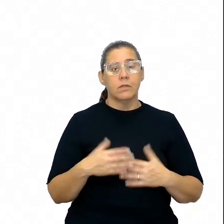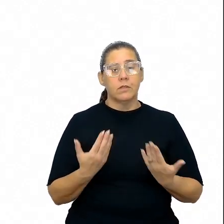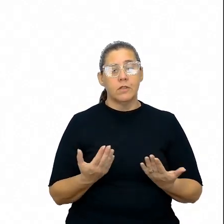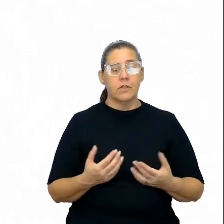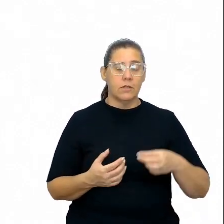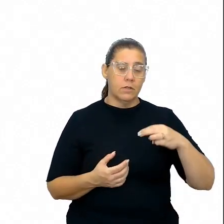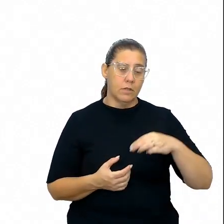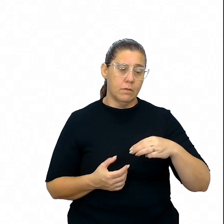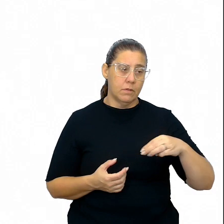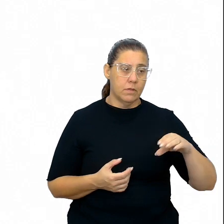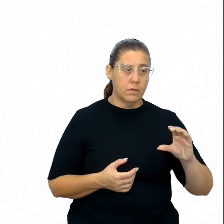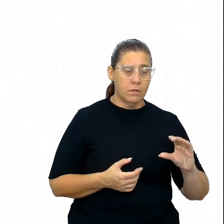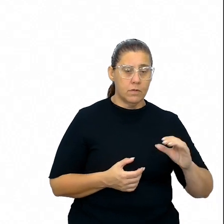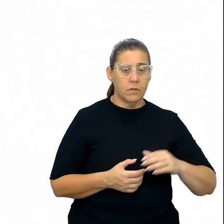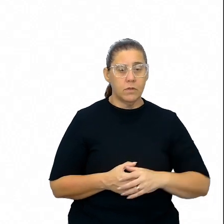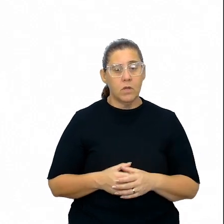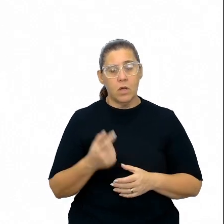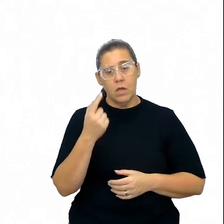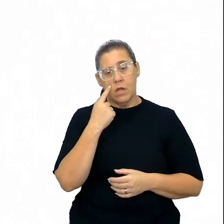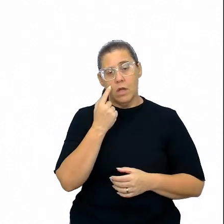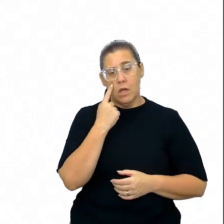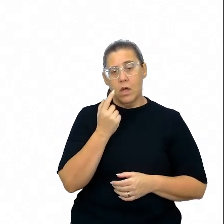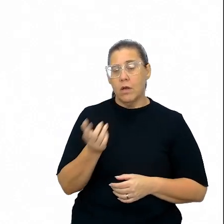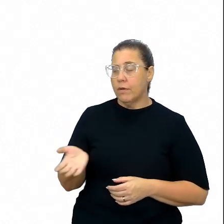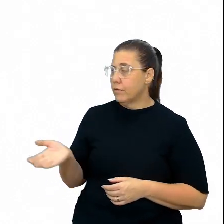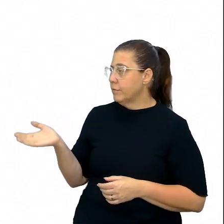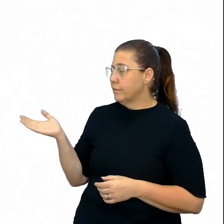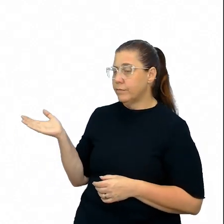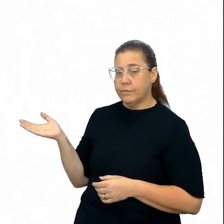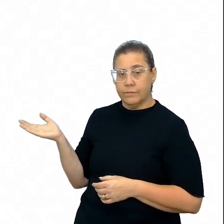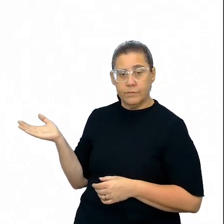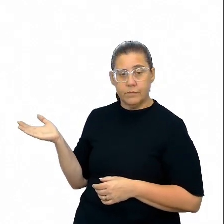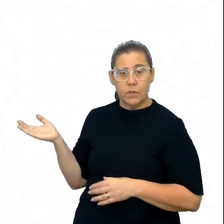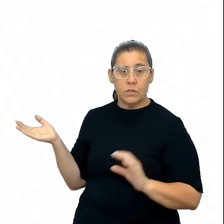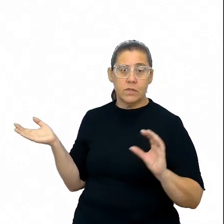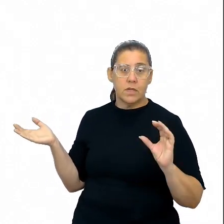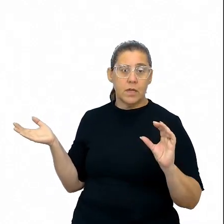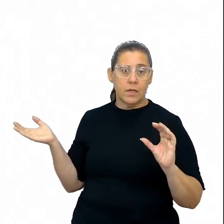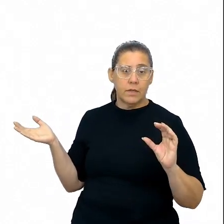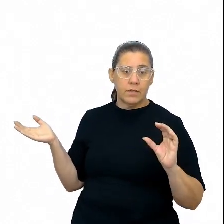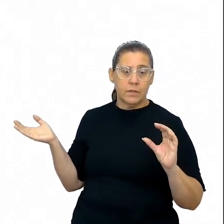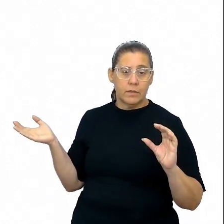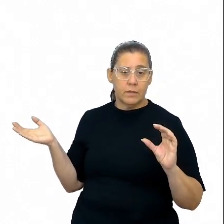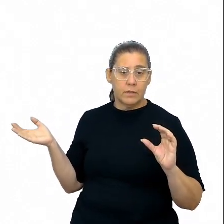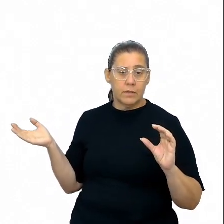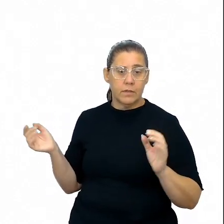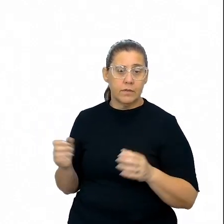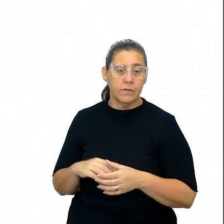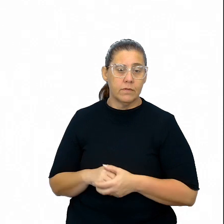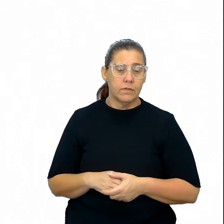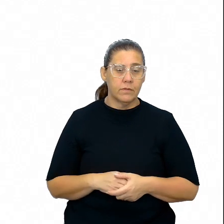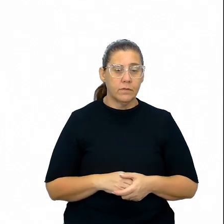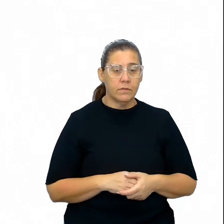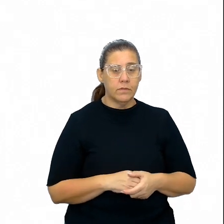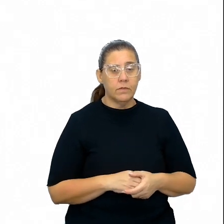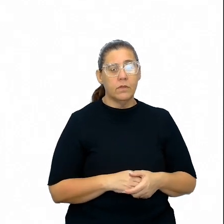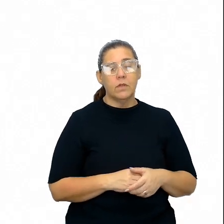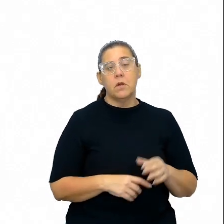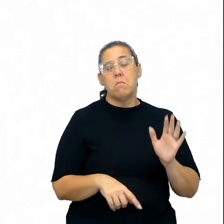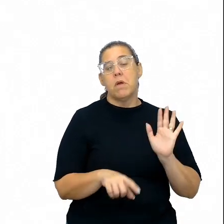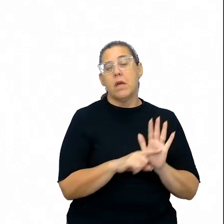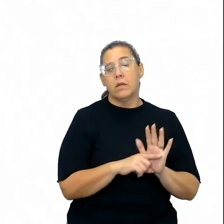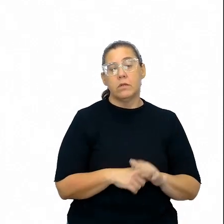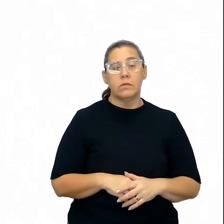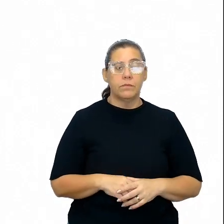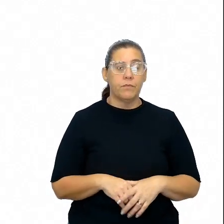O MMC. Aí, olha o mesmo aluno no item C. Aí que é mais interessante para nós, ó. É subtração. 2